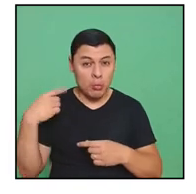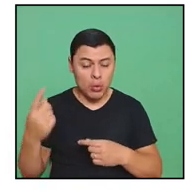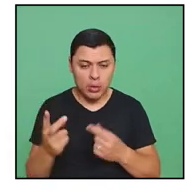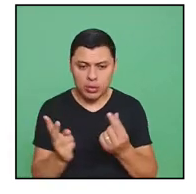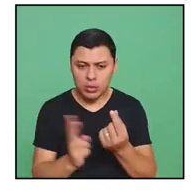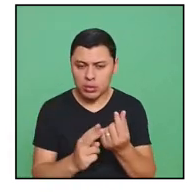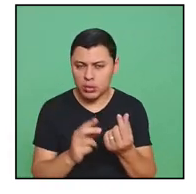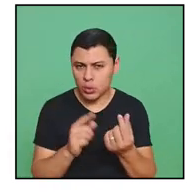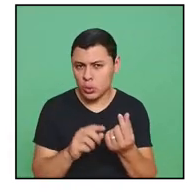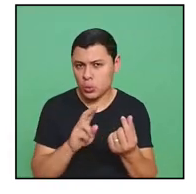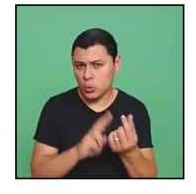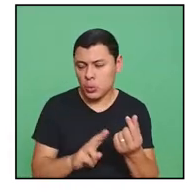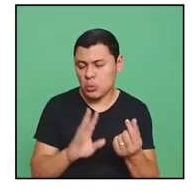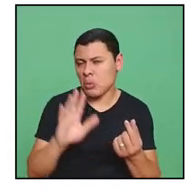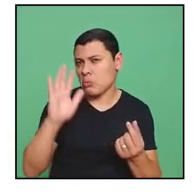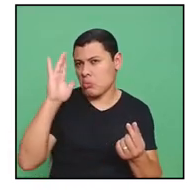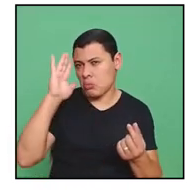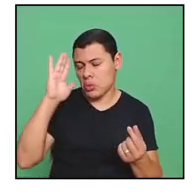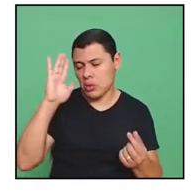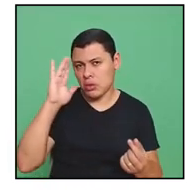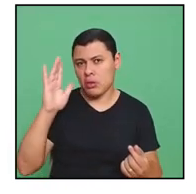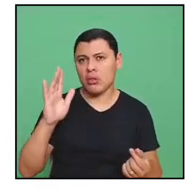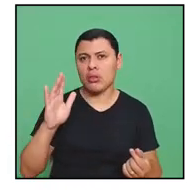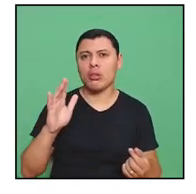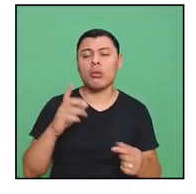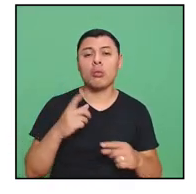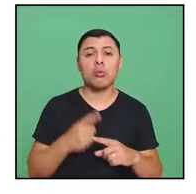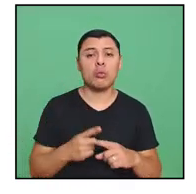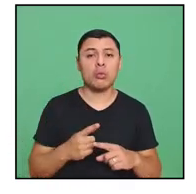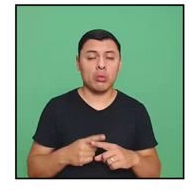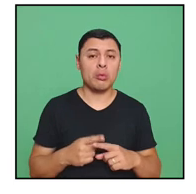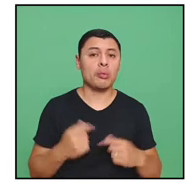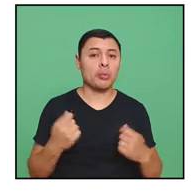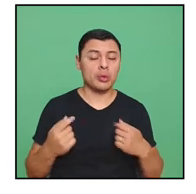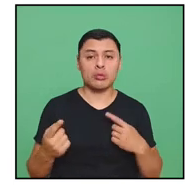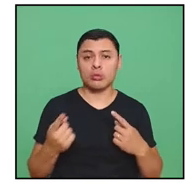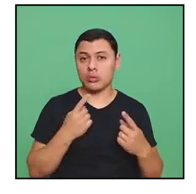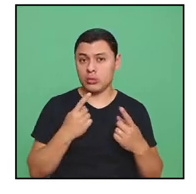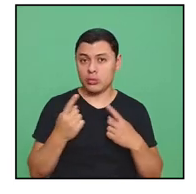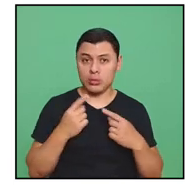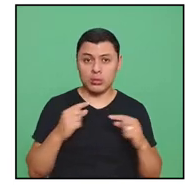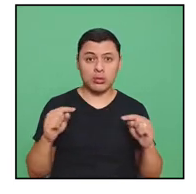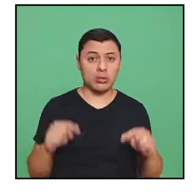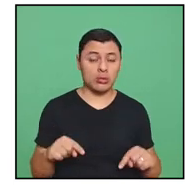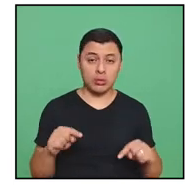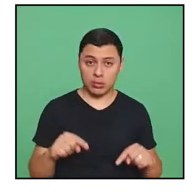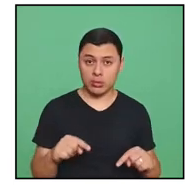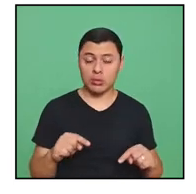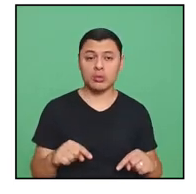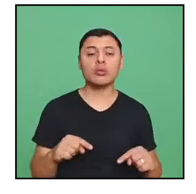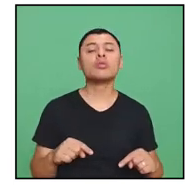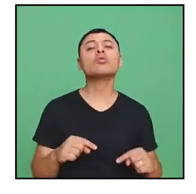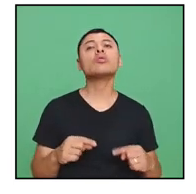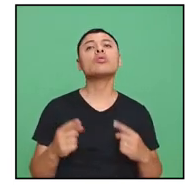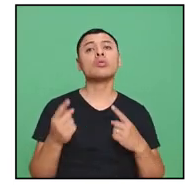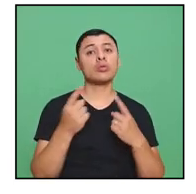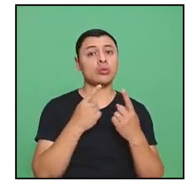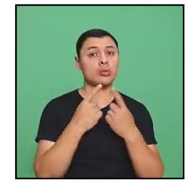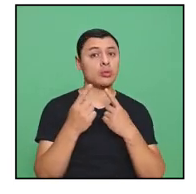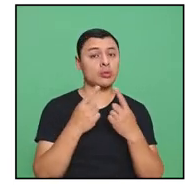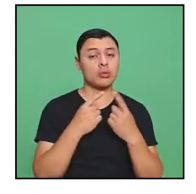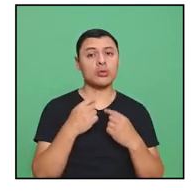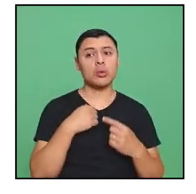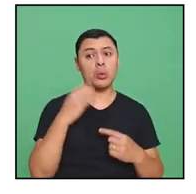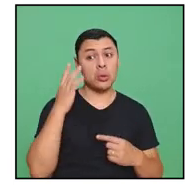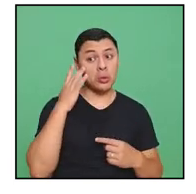nessas questões, assim, eu acho que é legal a gente trazer para discussão agora. É uma discussão bem que eu acho